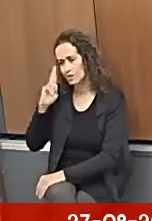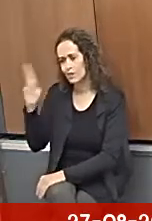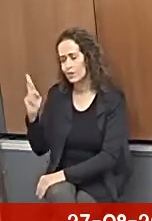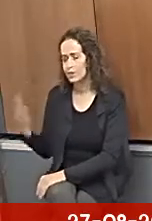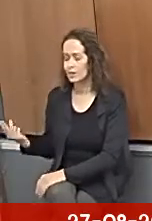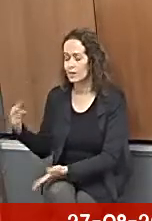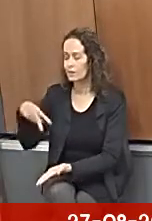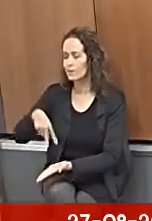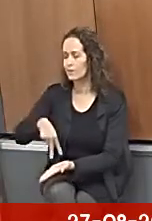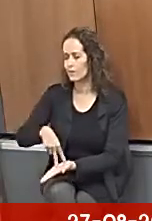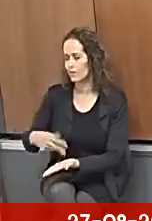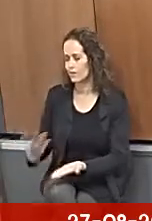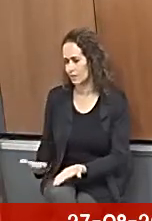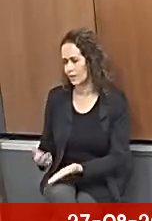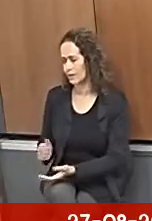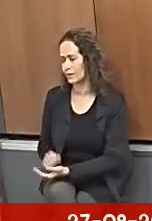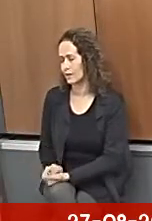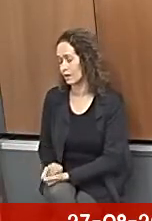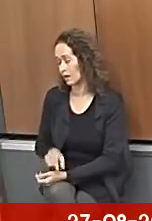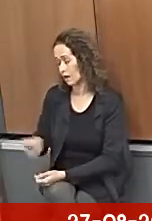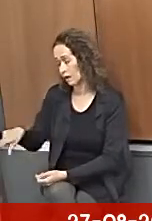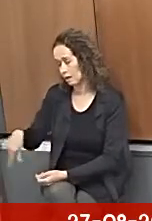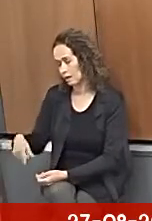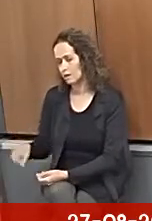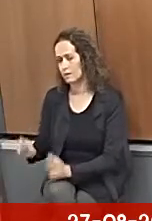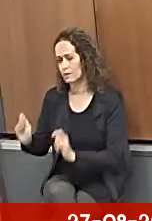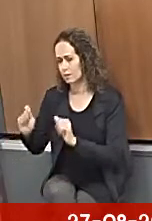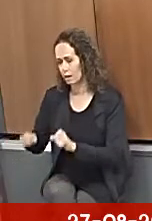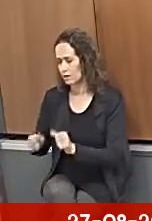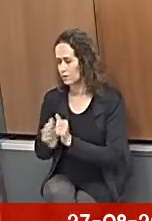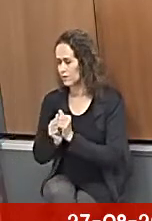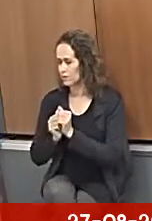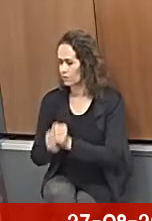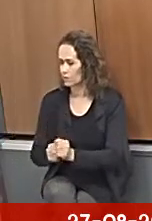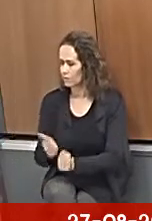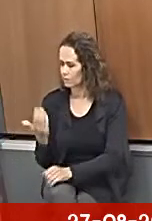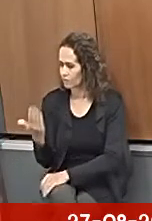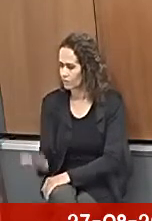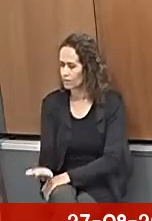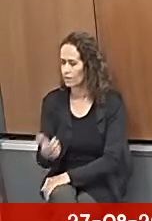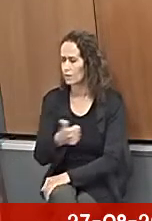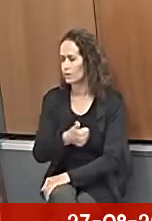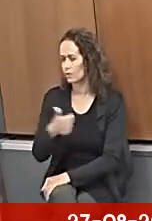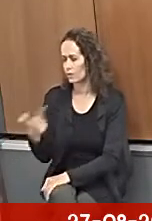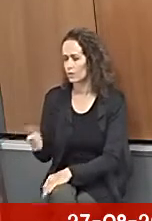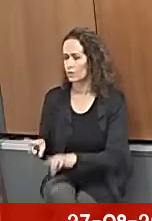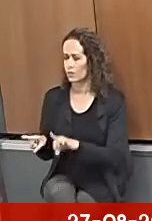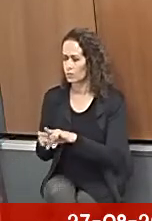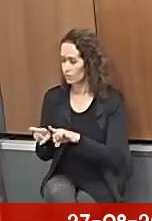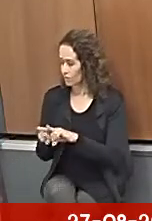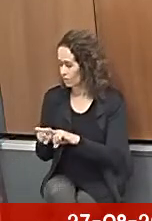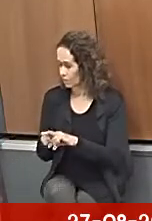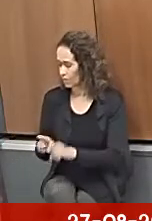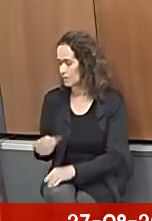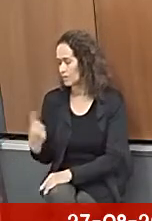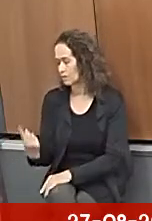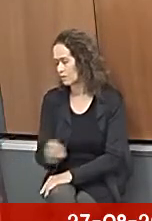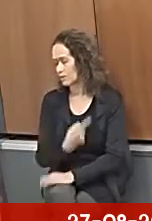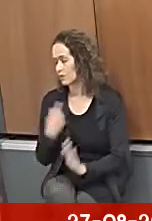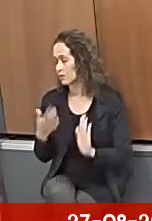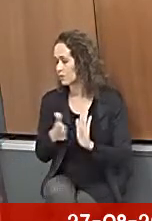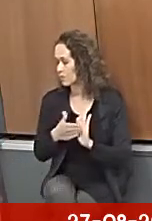que eles devem instalar no dia 12 também com vossa excelência então conte com essa comissão no dia 12 vamos propor também